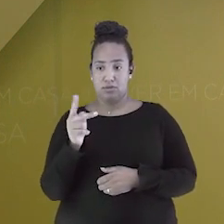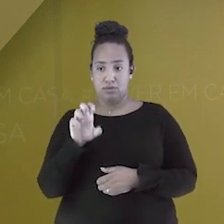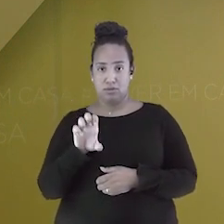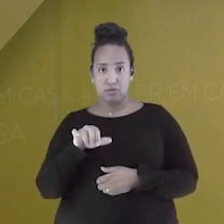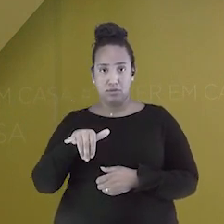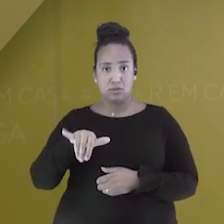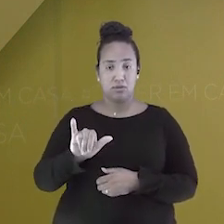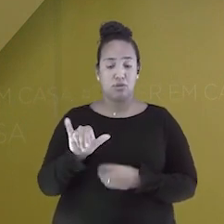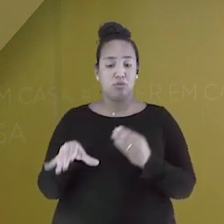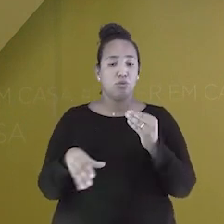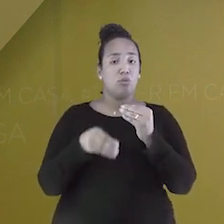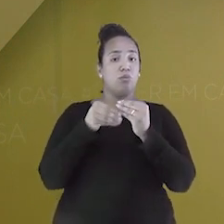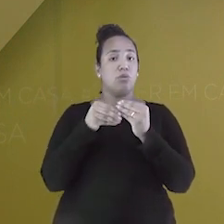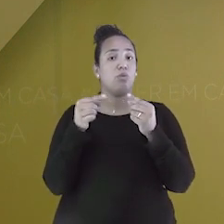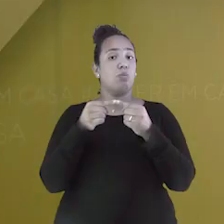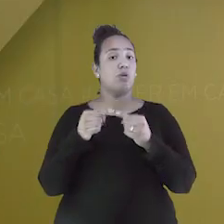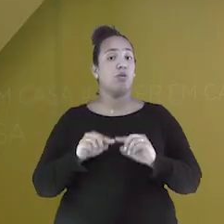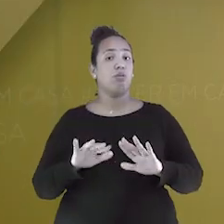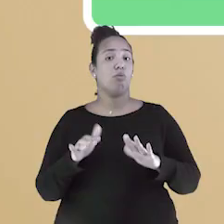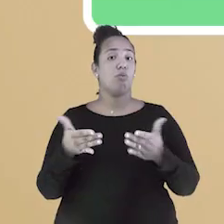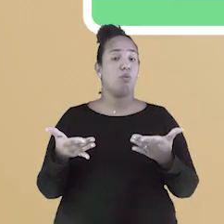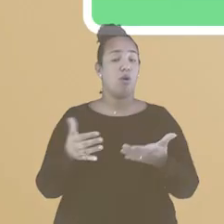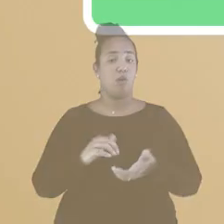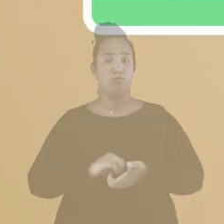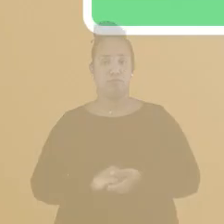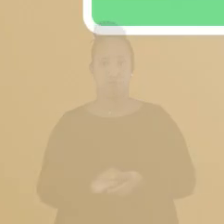They. Para o they, usamos o